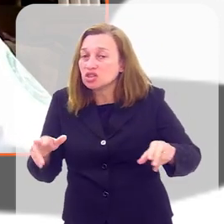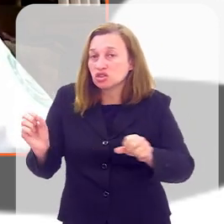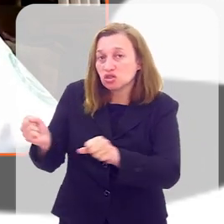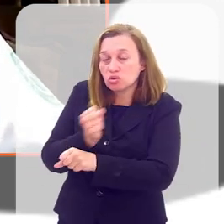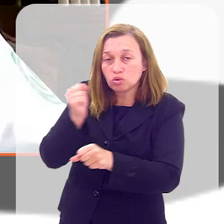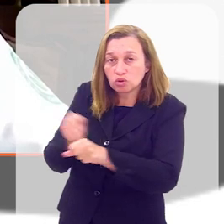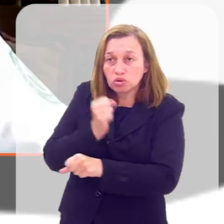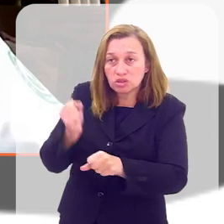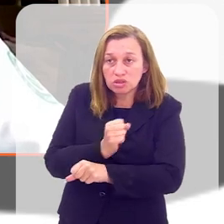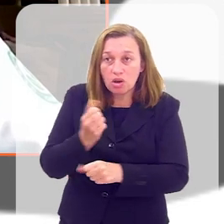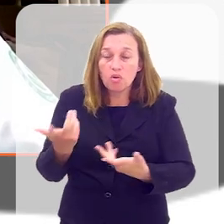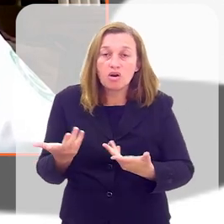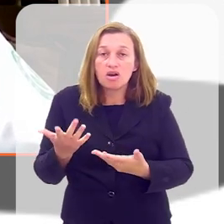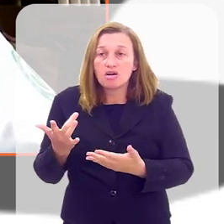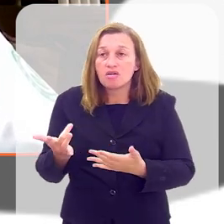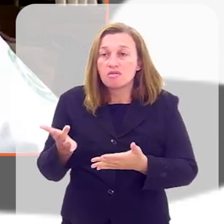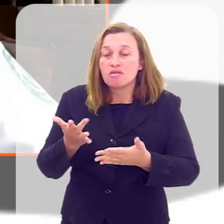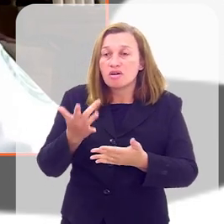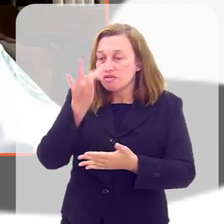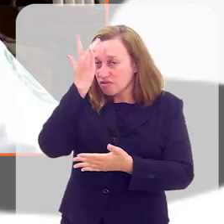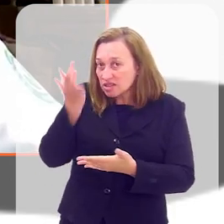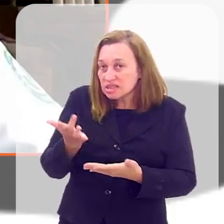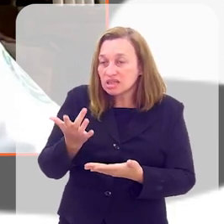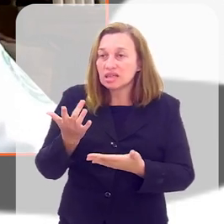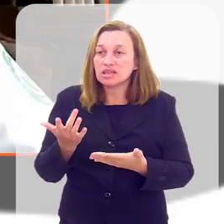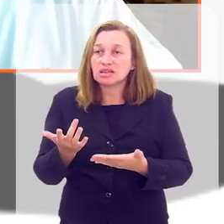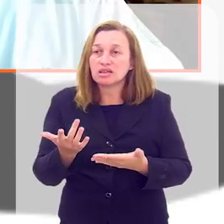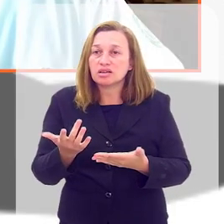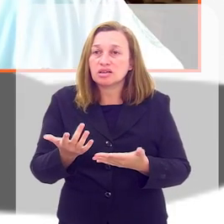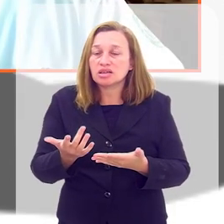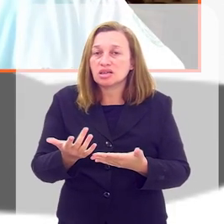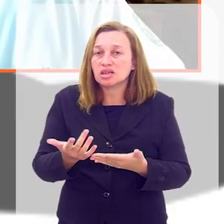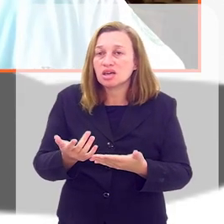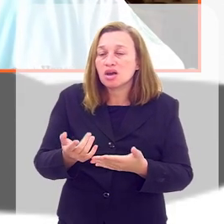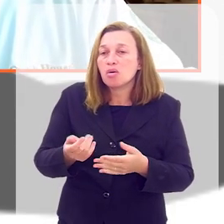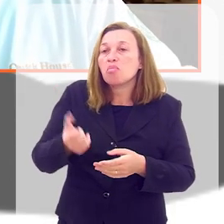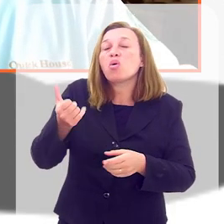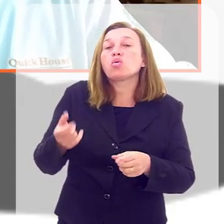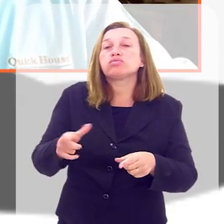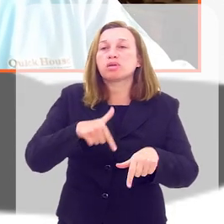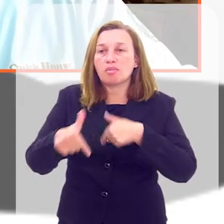processo diferente de construção que realmente facilita e não dá evitas